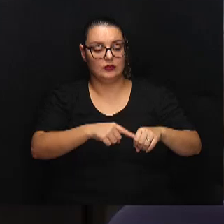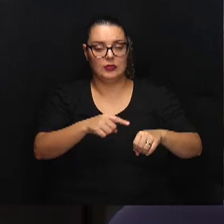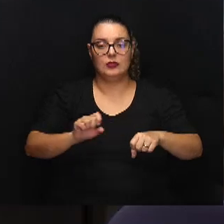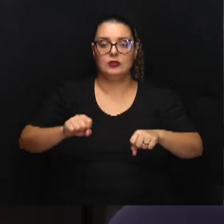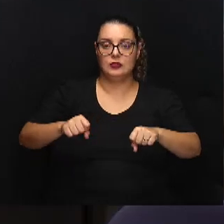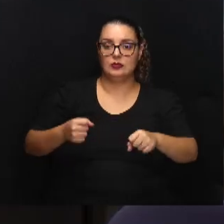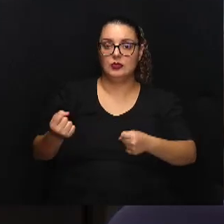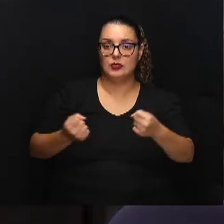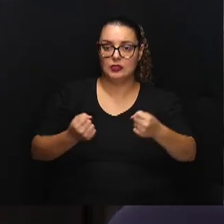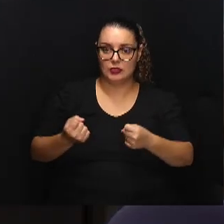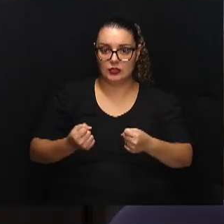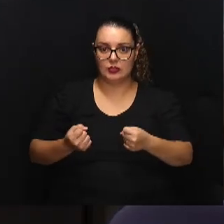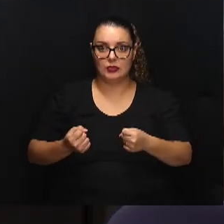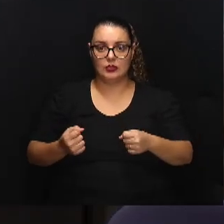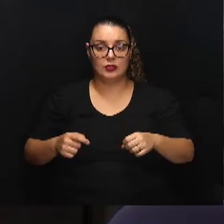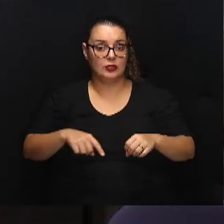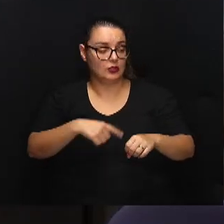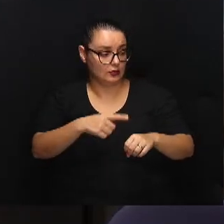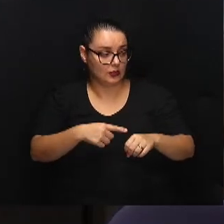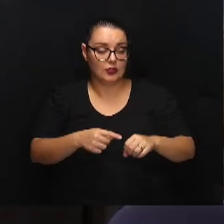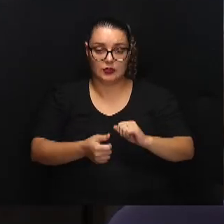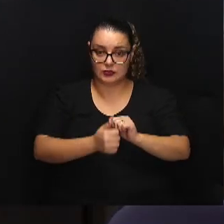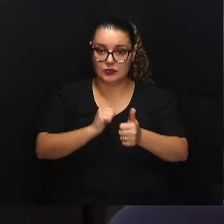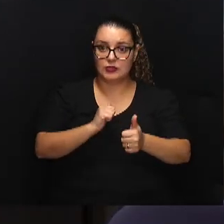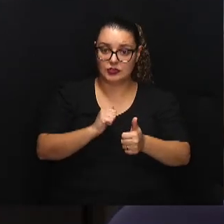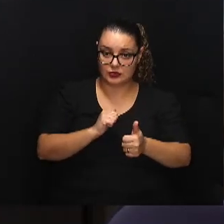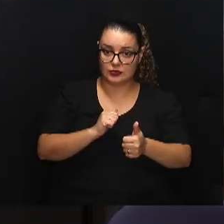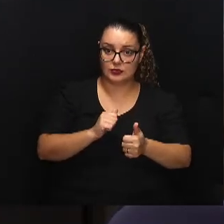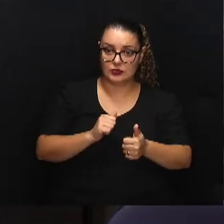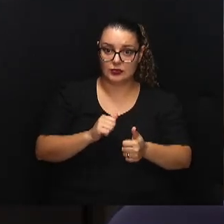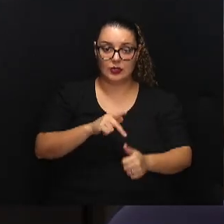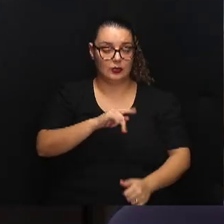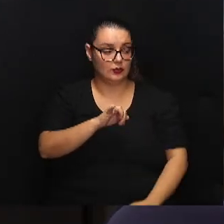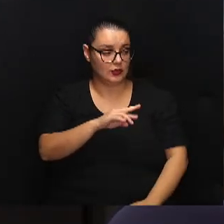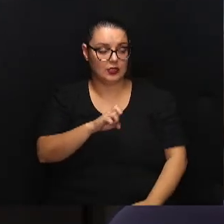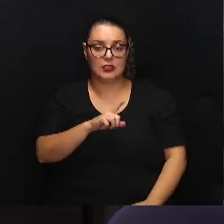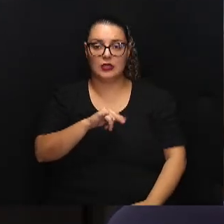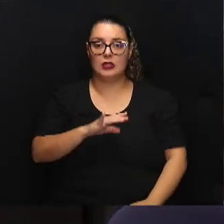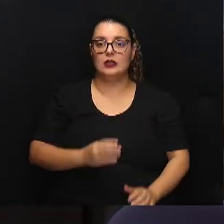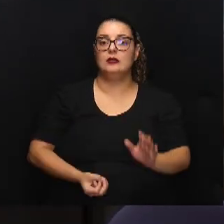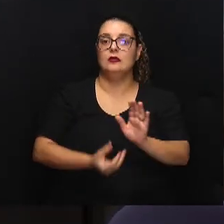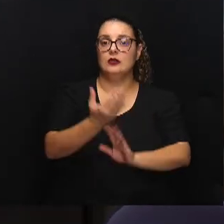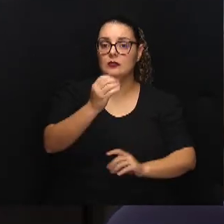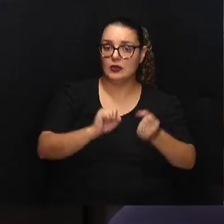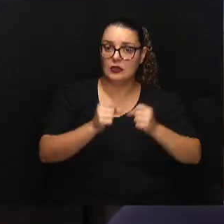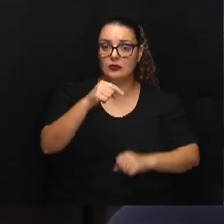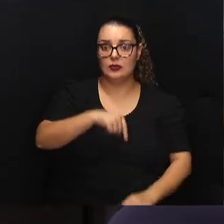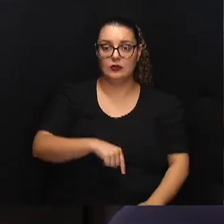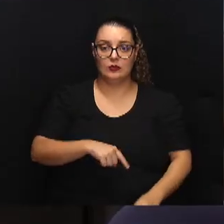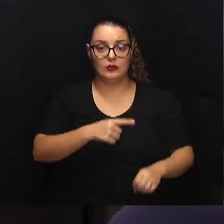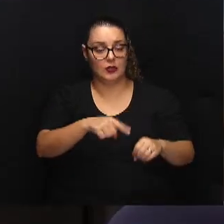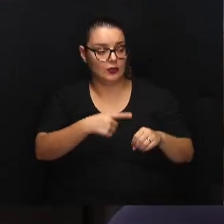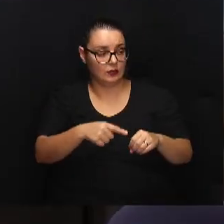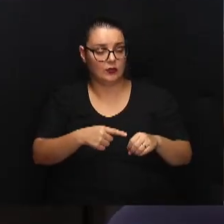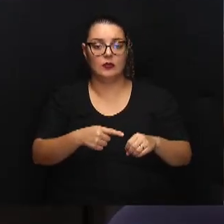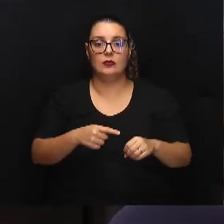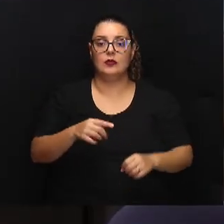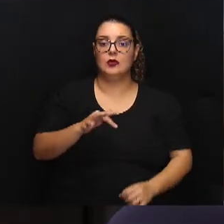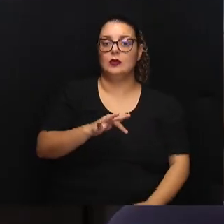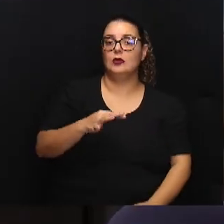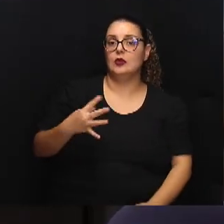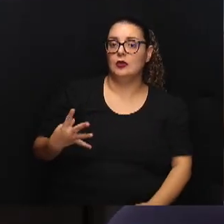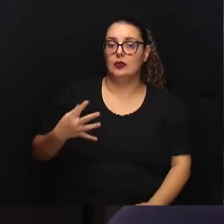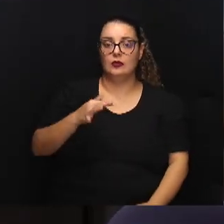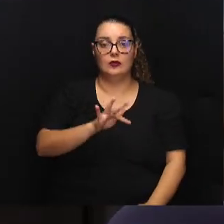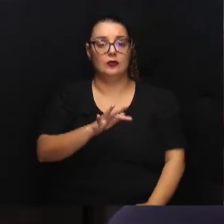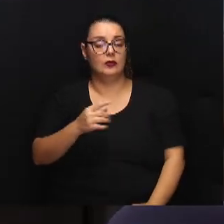veículos e pneus esportivos, né. A Pirelli fabrica aqui também, assim, pneus para Fórmula 4, Fórmula